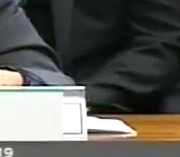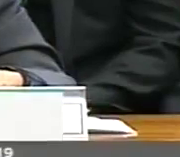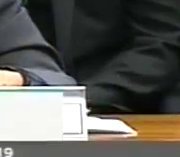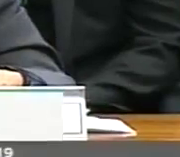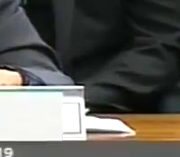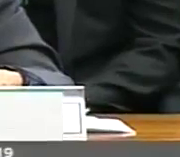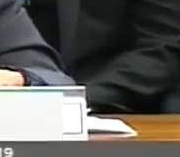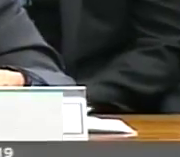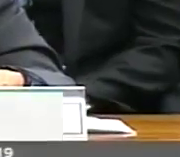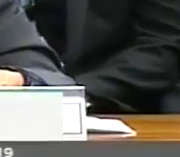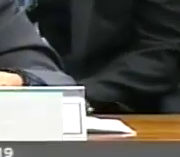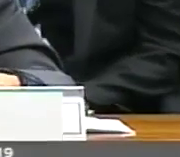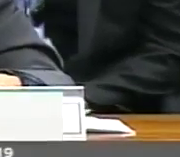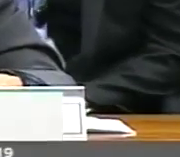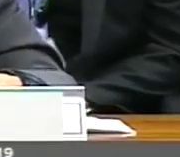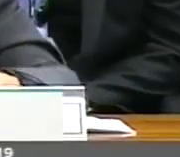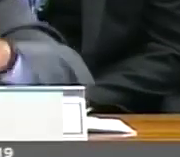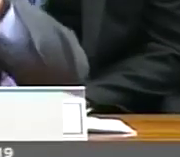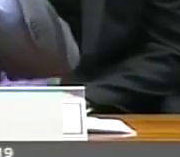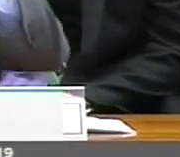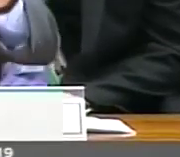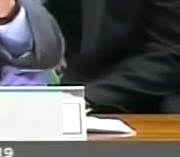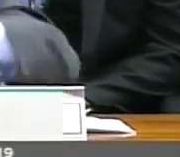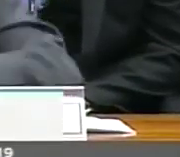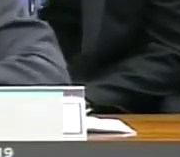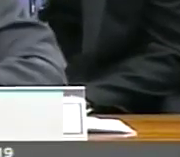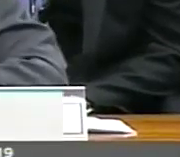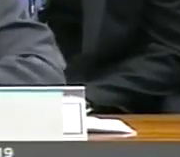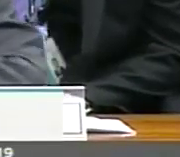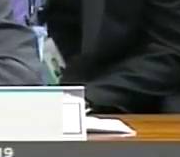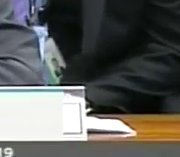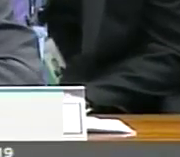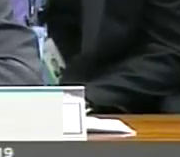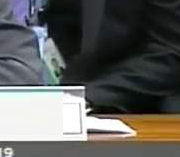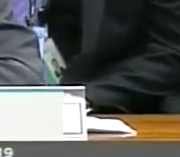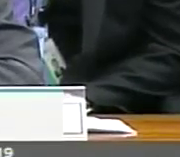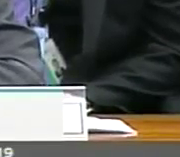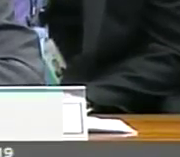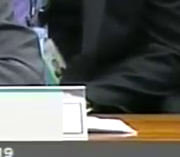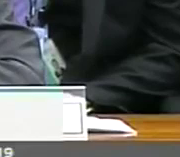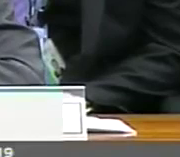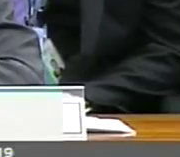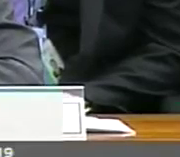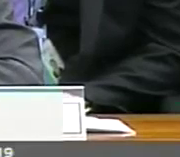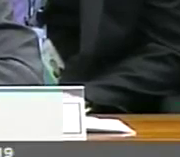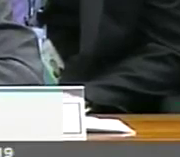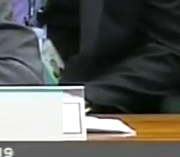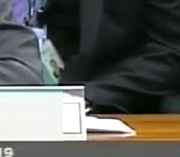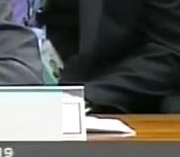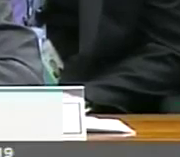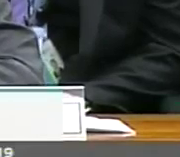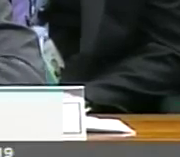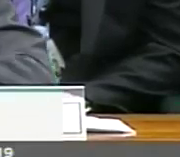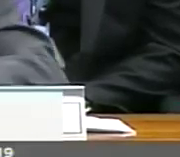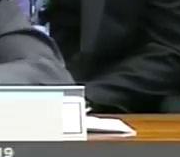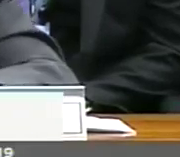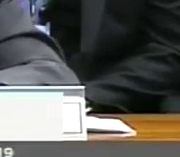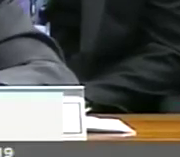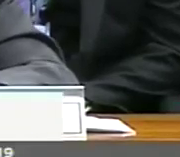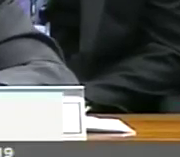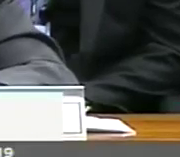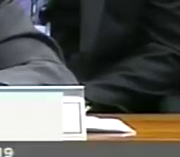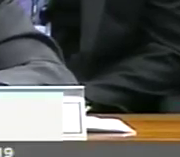STF analisou a questão exatamente sob esse prisma de eventual desvio de poder, e não apenas porque